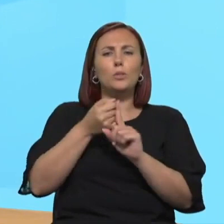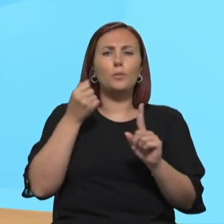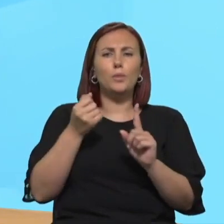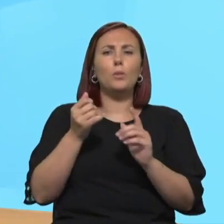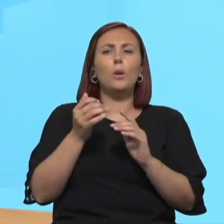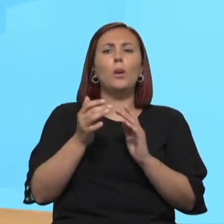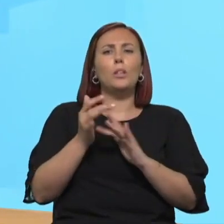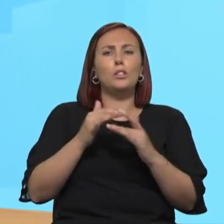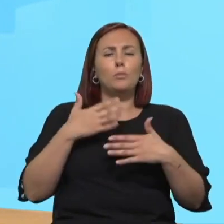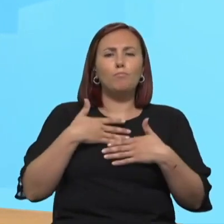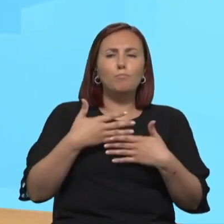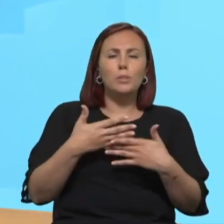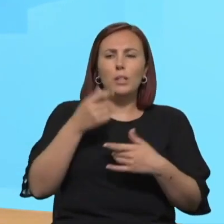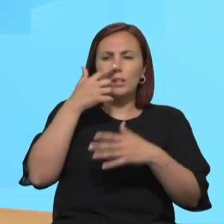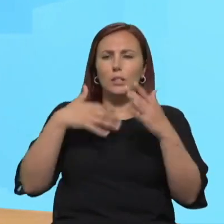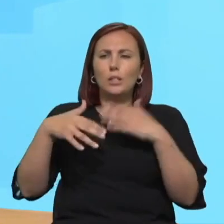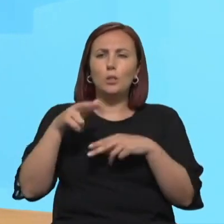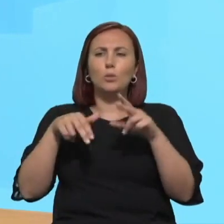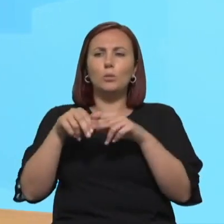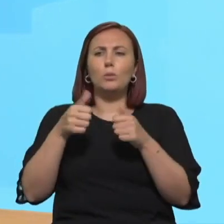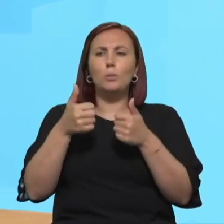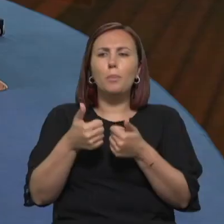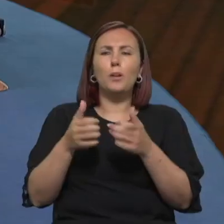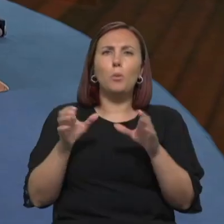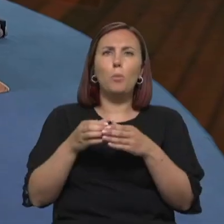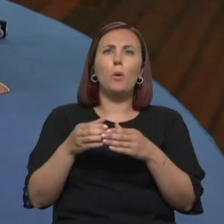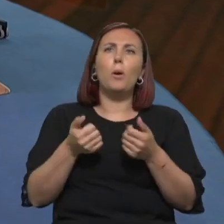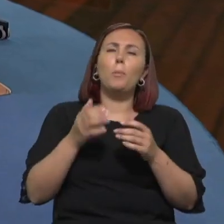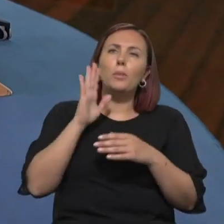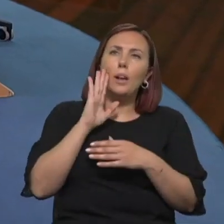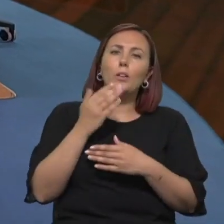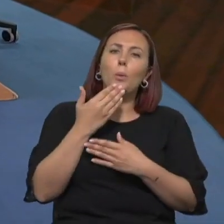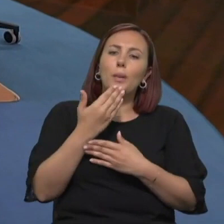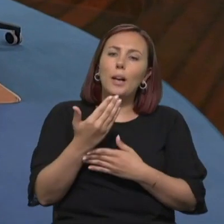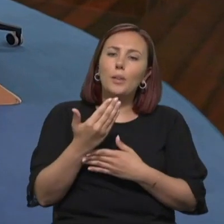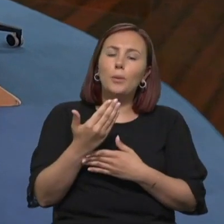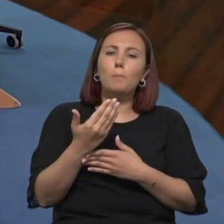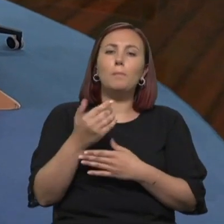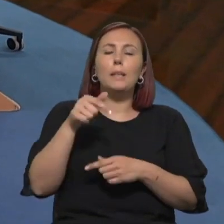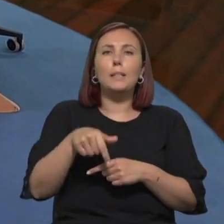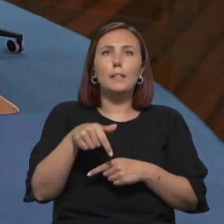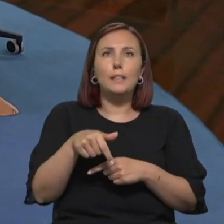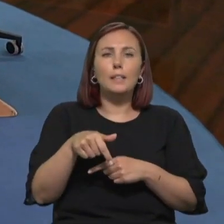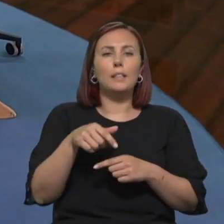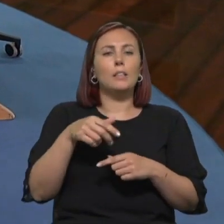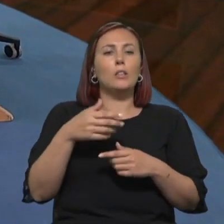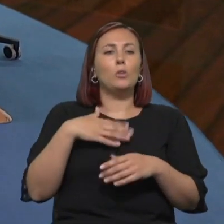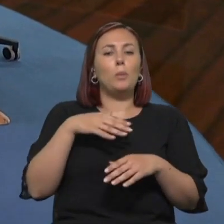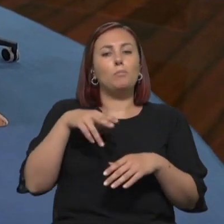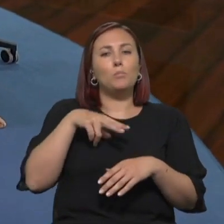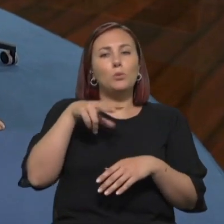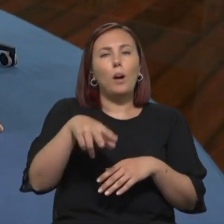de cidadania e de construção do bem comum. Boa tarde, José Leitão. Obrigado por estar aqui entre nós. Portugal voltou